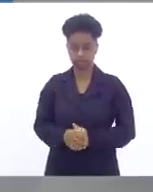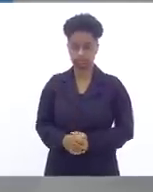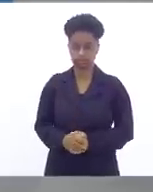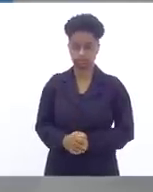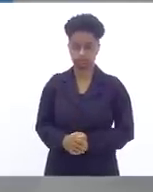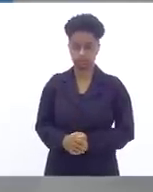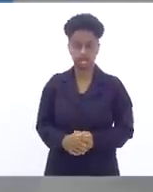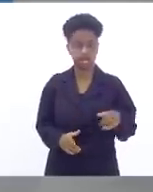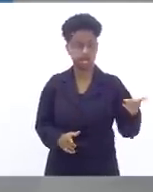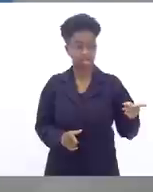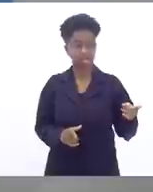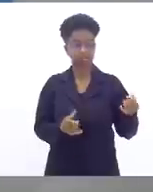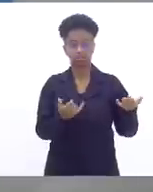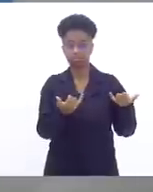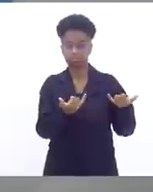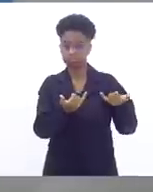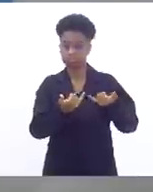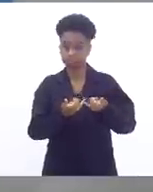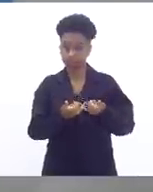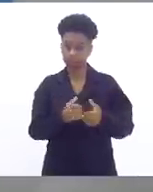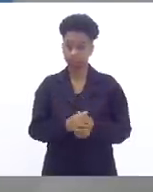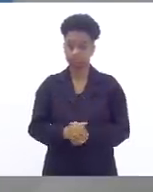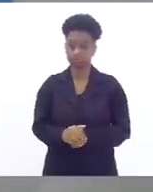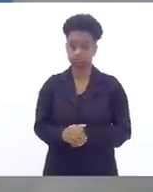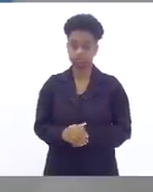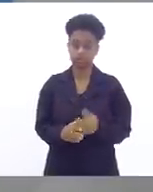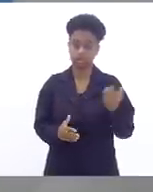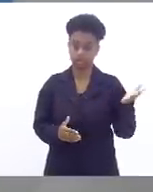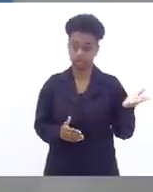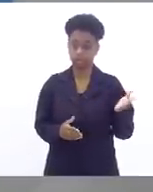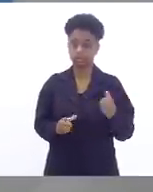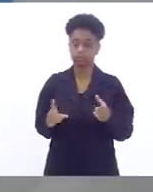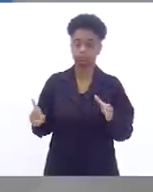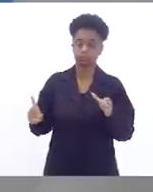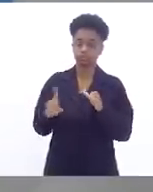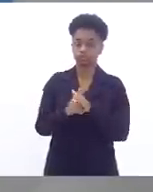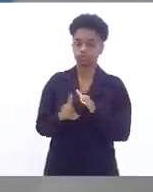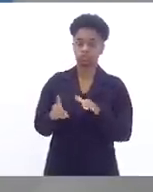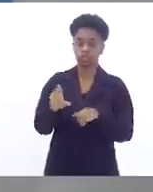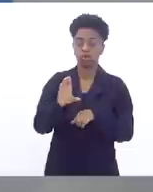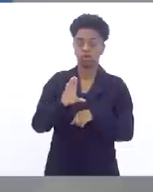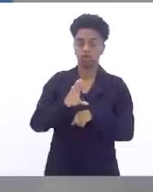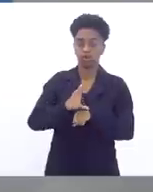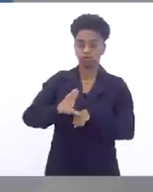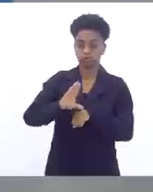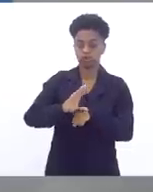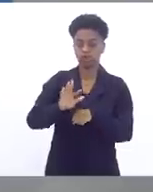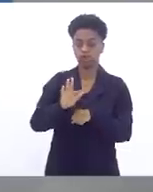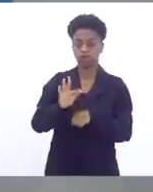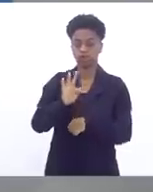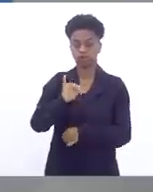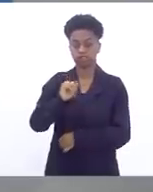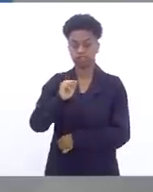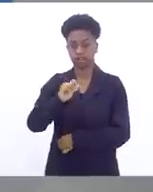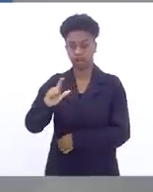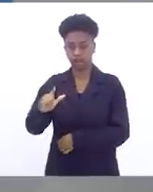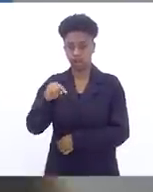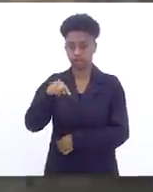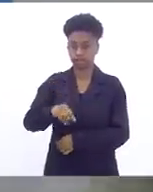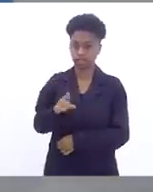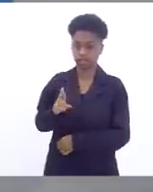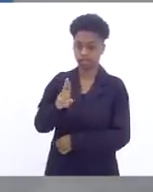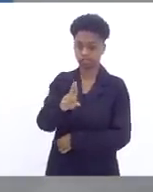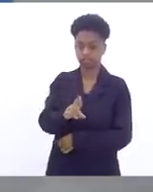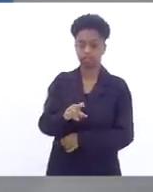Ele me trouxe a notícia ele como integrante do conselho fiscal do Rio previdência na representação de